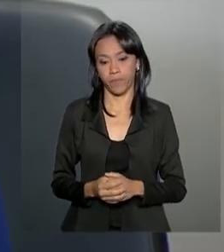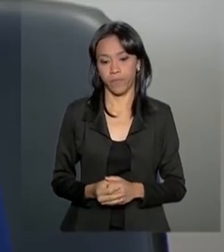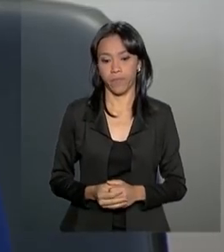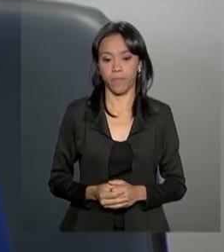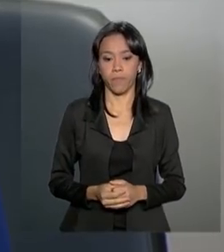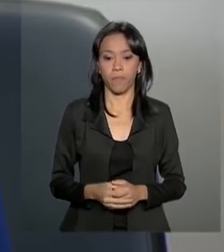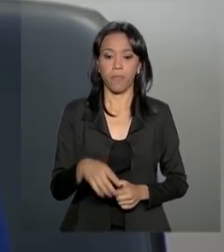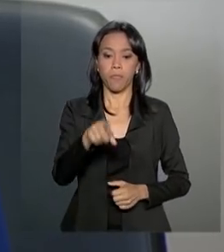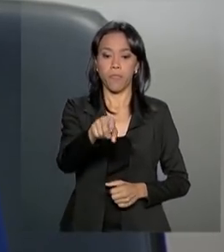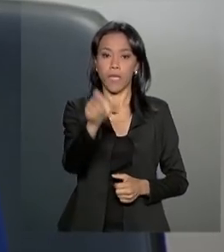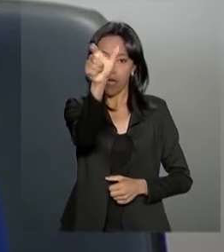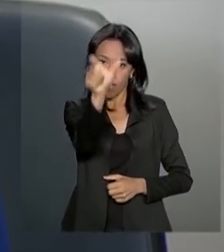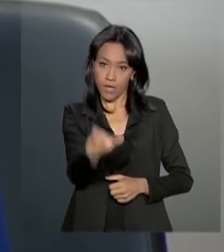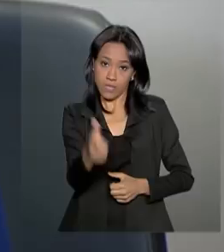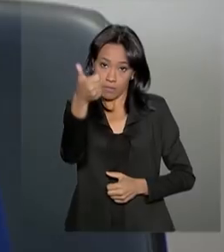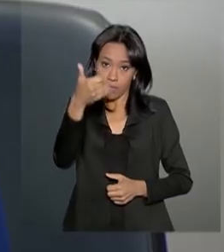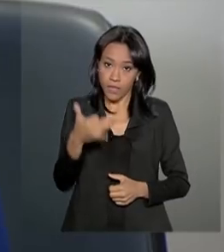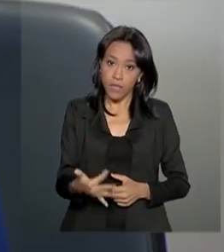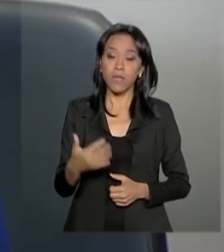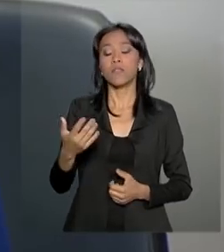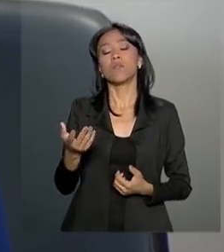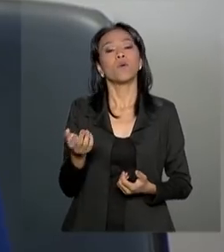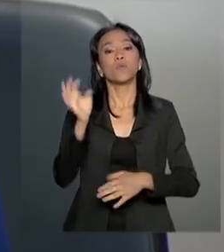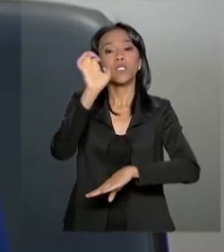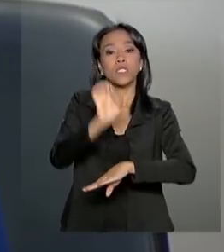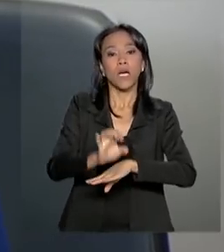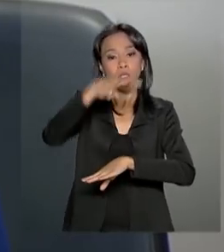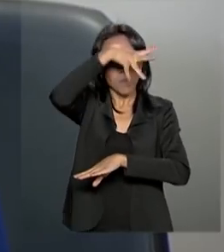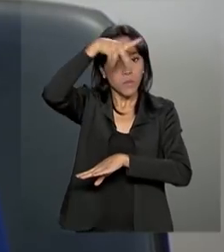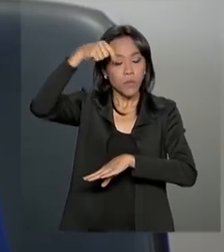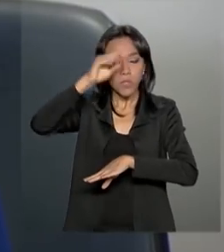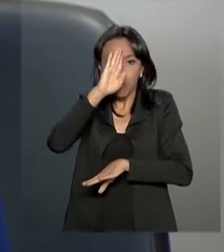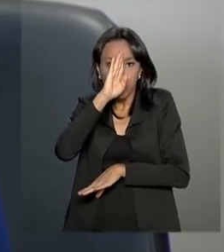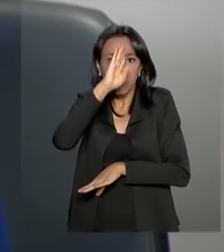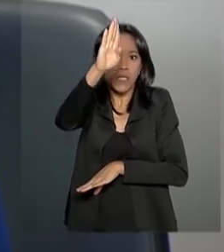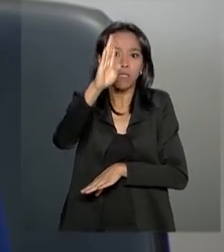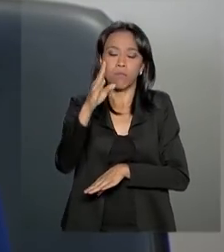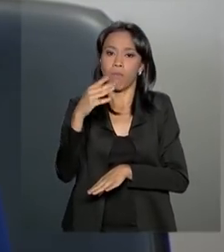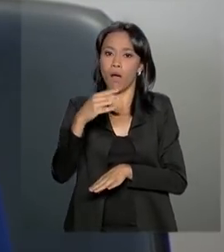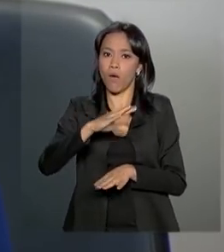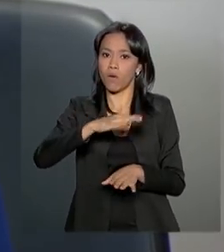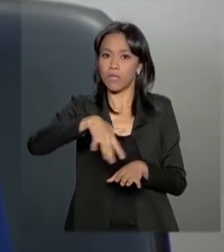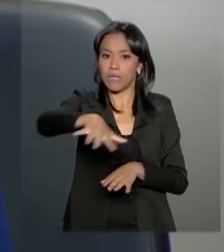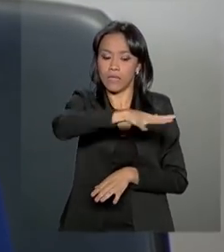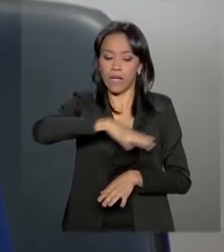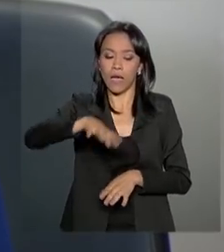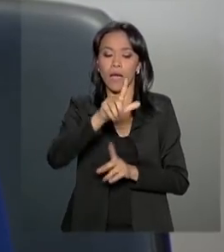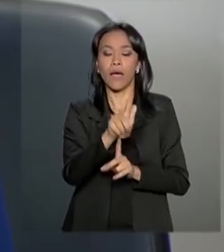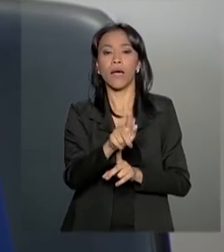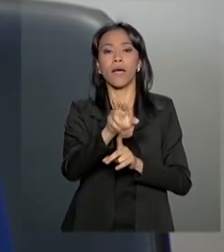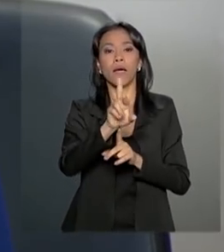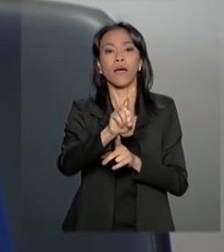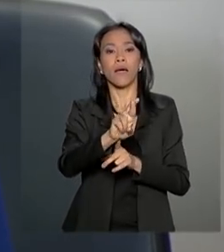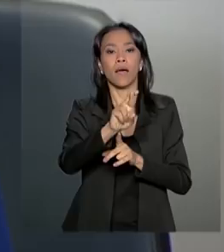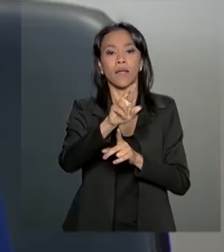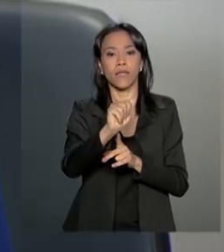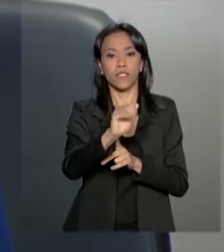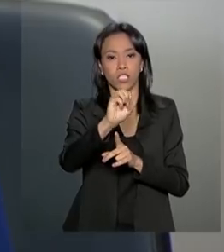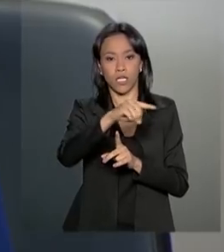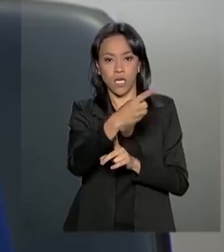O Mato Grosso, como todos sabem, é o maior produtor de grãos do Brasil. Então, o Brasil produz